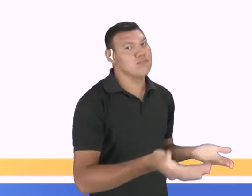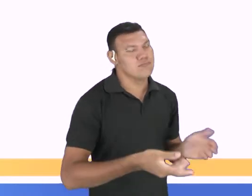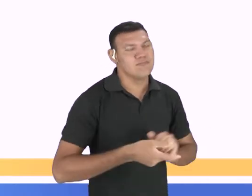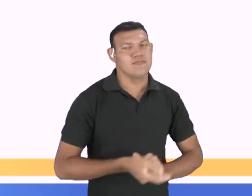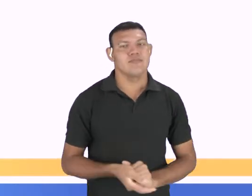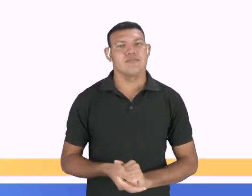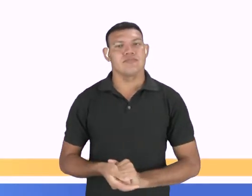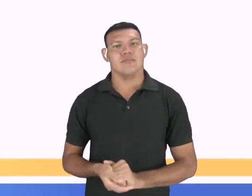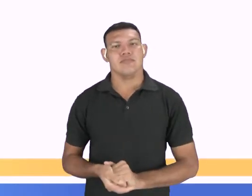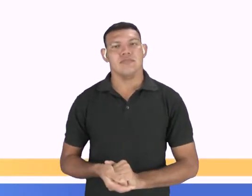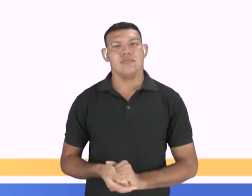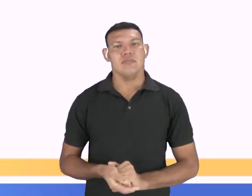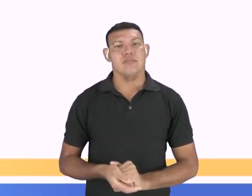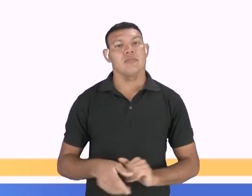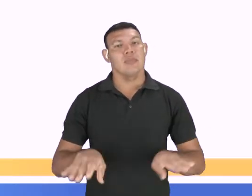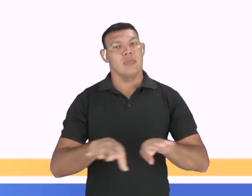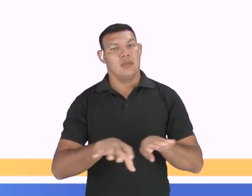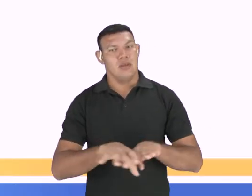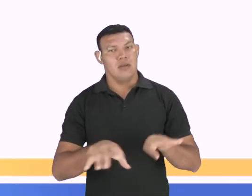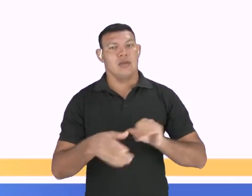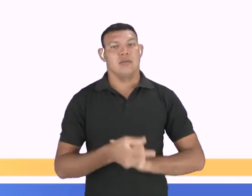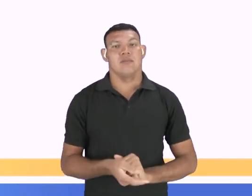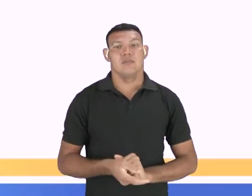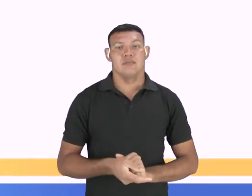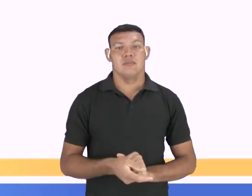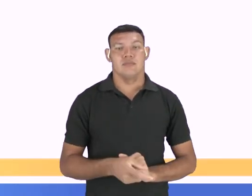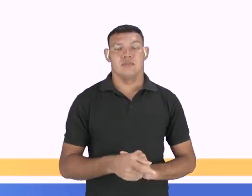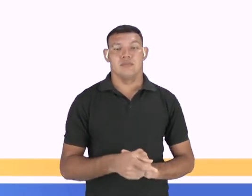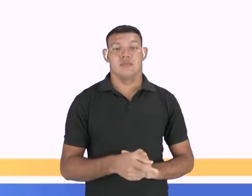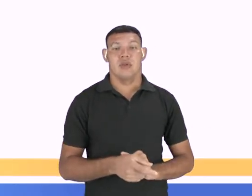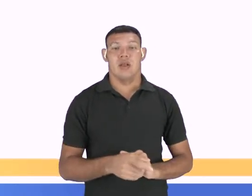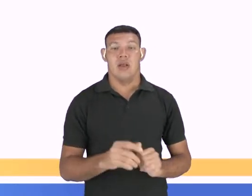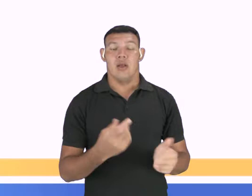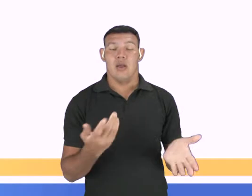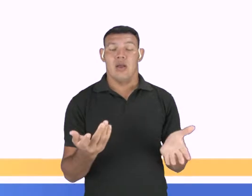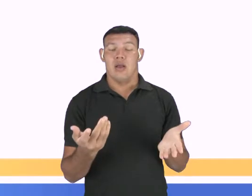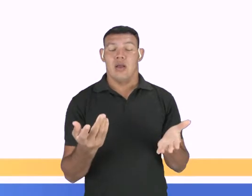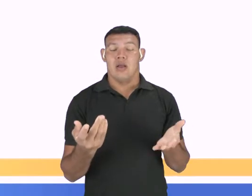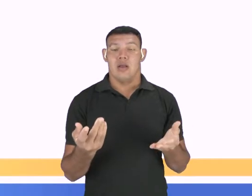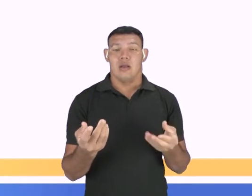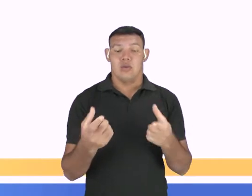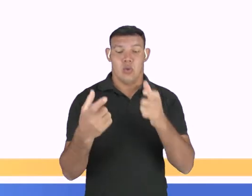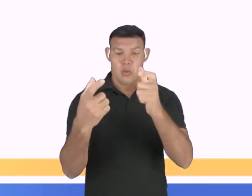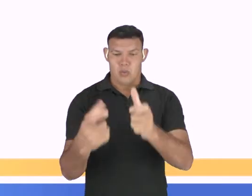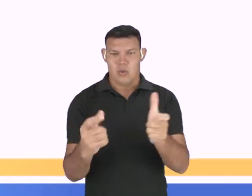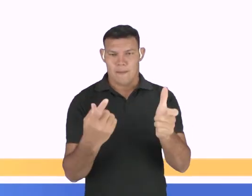a defesa da propriedade privada. Então, dos requisitos,